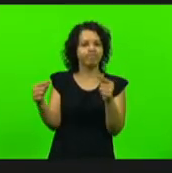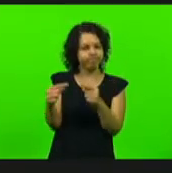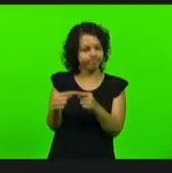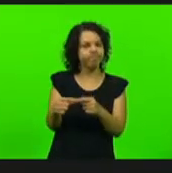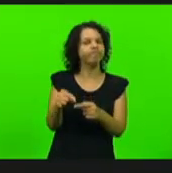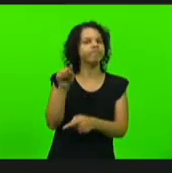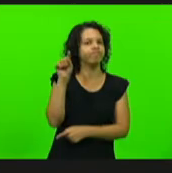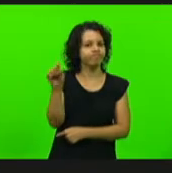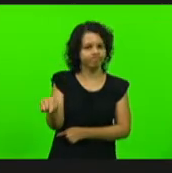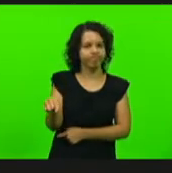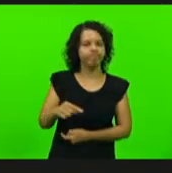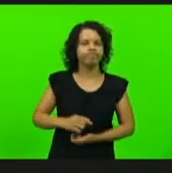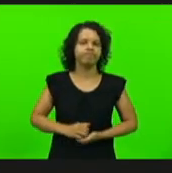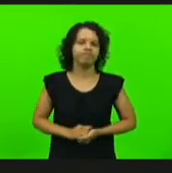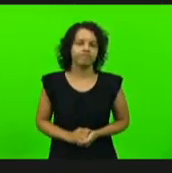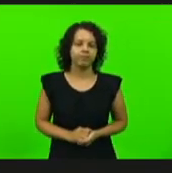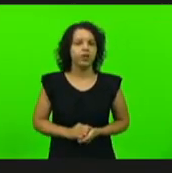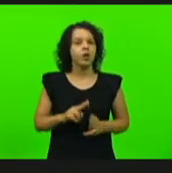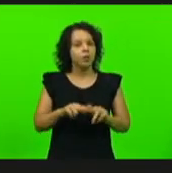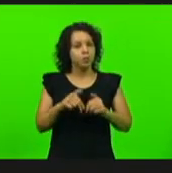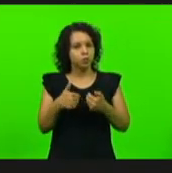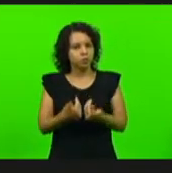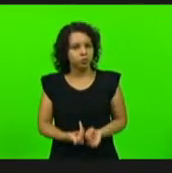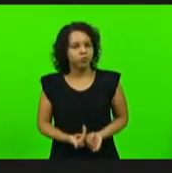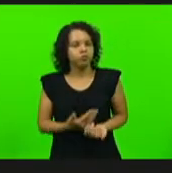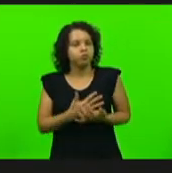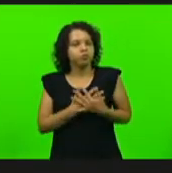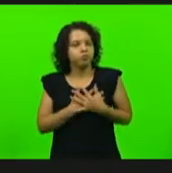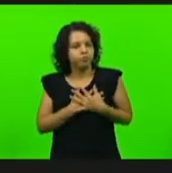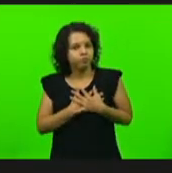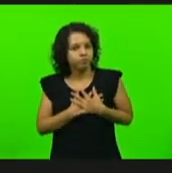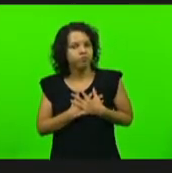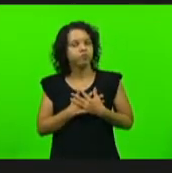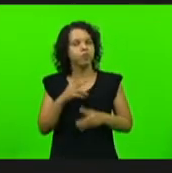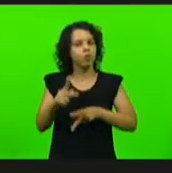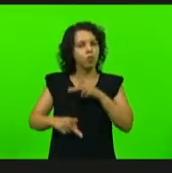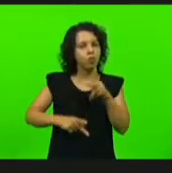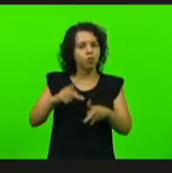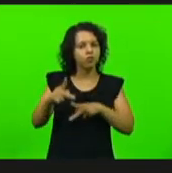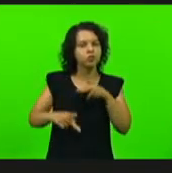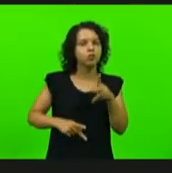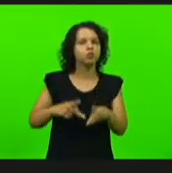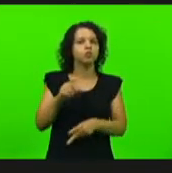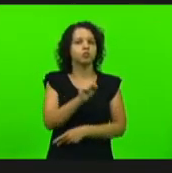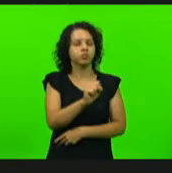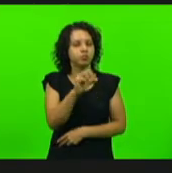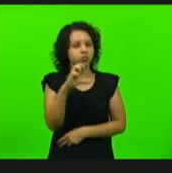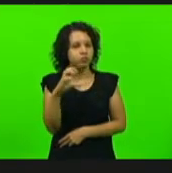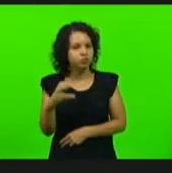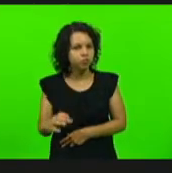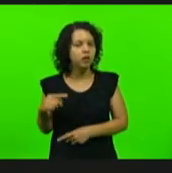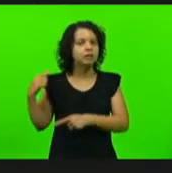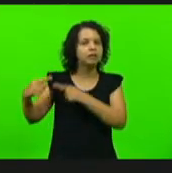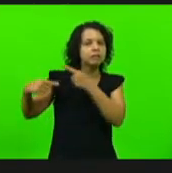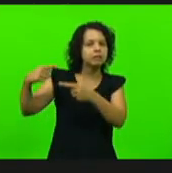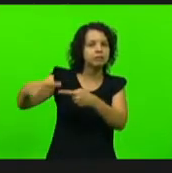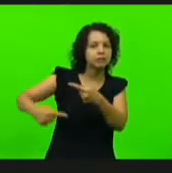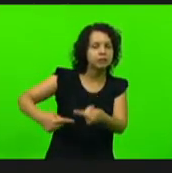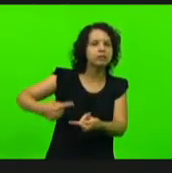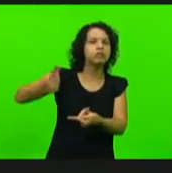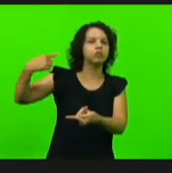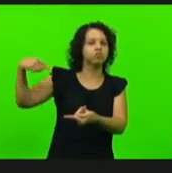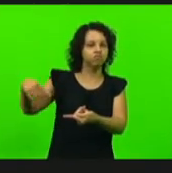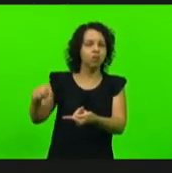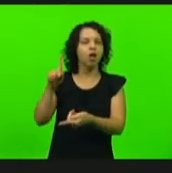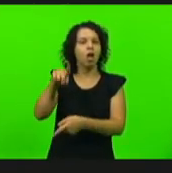nessa categoria. Por isso, minha solidariedade ao povo catarinense de descendência ucraniana e também